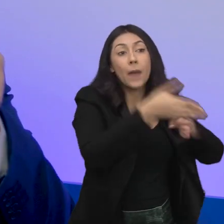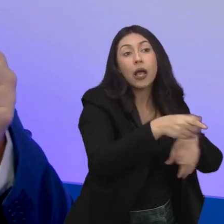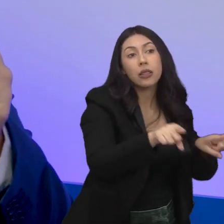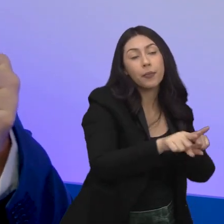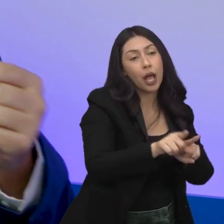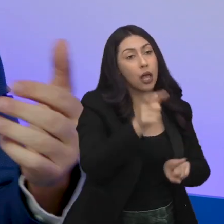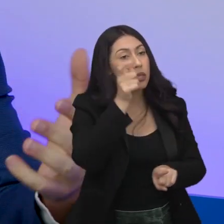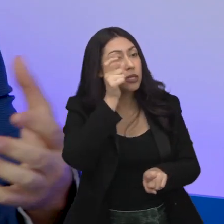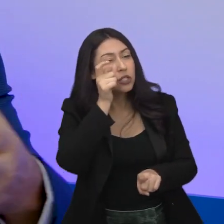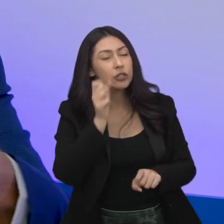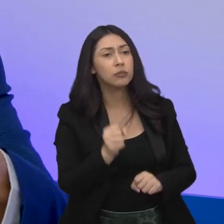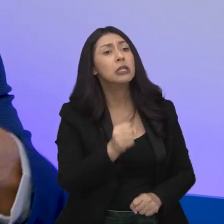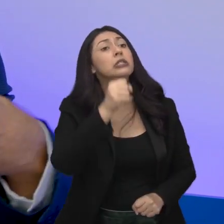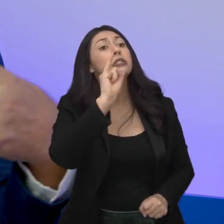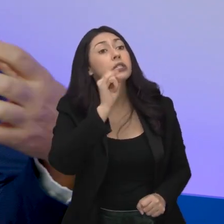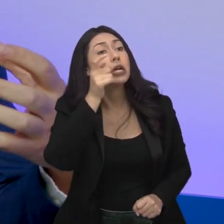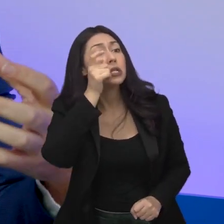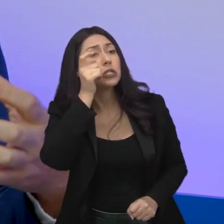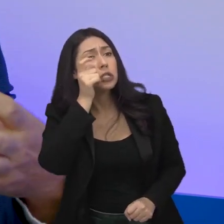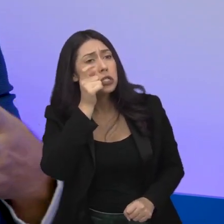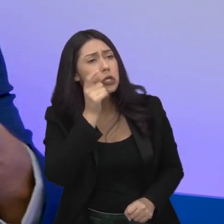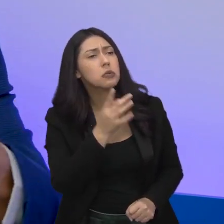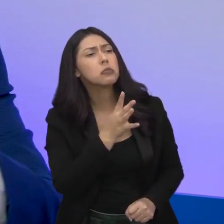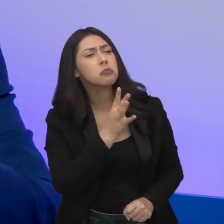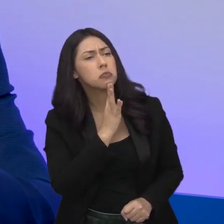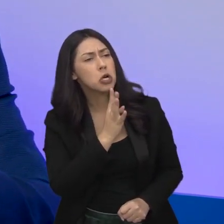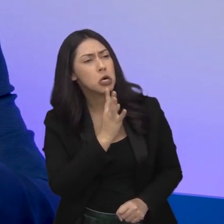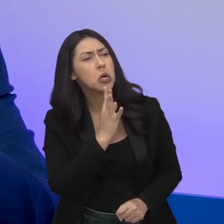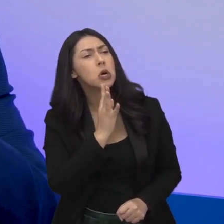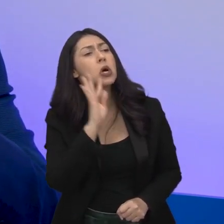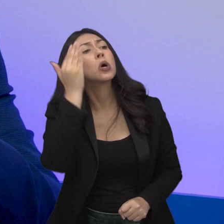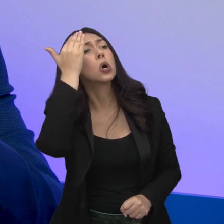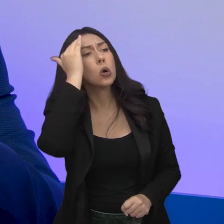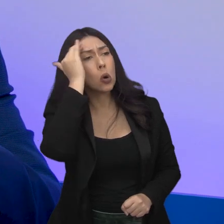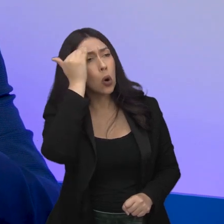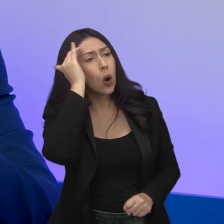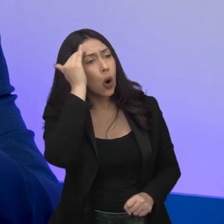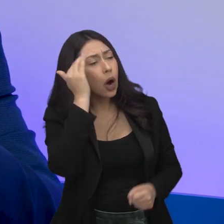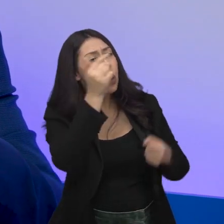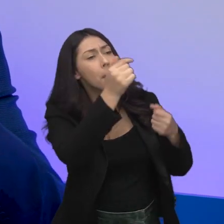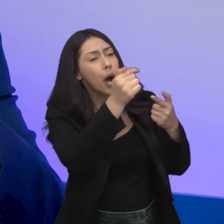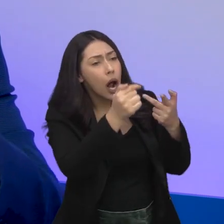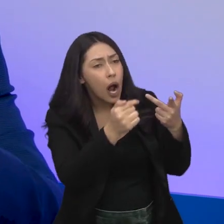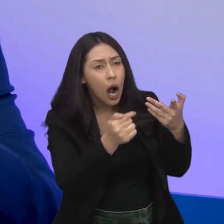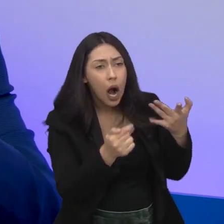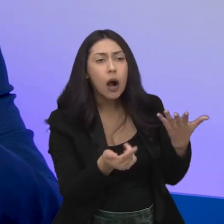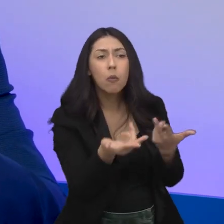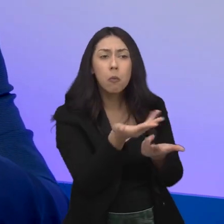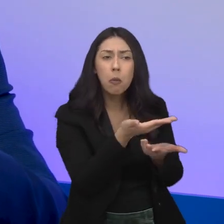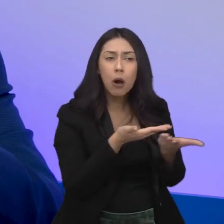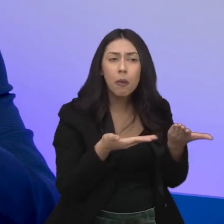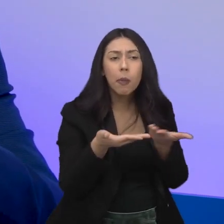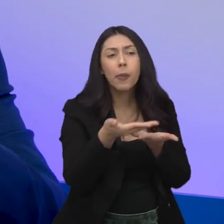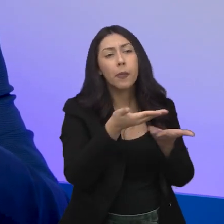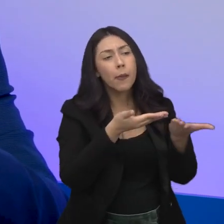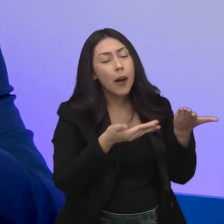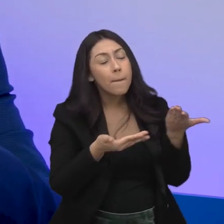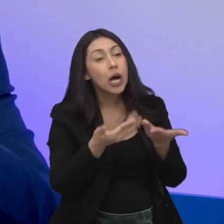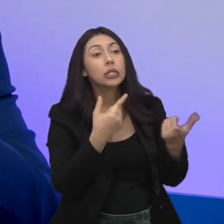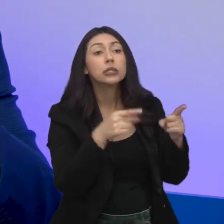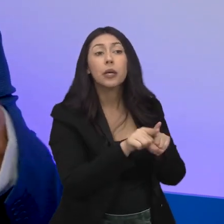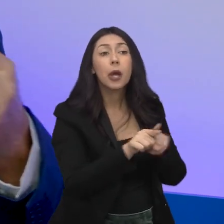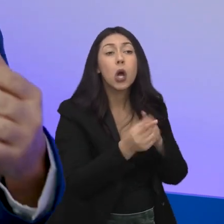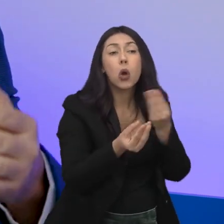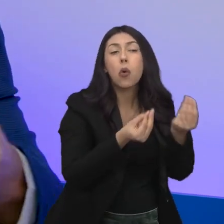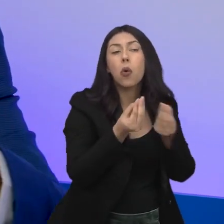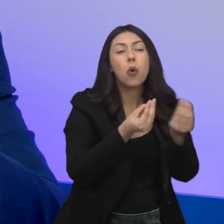pelo menos o assistir para ele se inteirar, para ele se sentir ali no convívio social, para ele saber qual que é a rotina do condomínio,